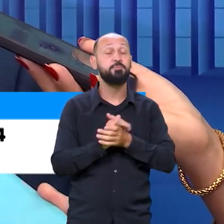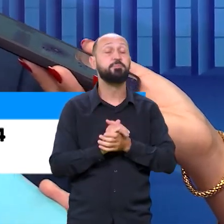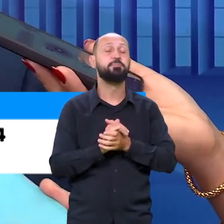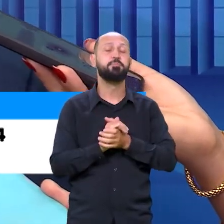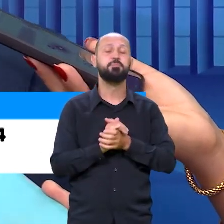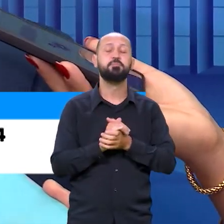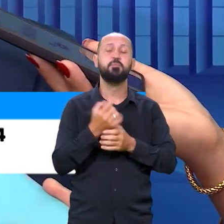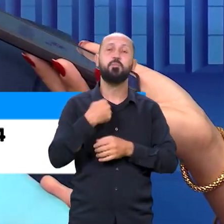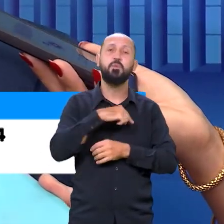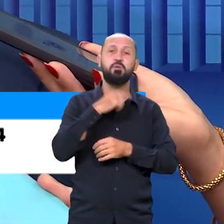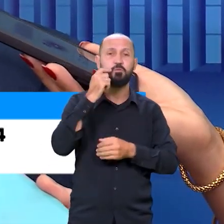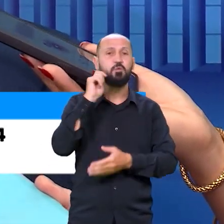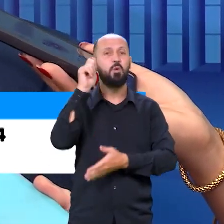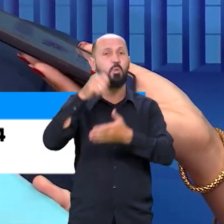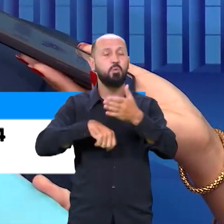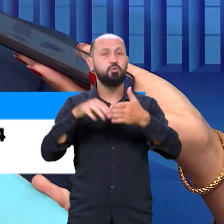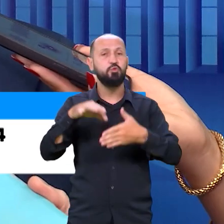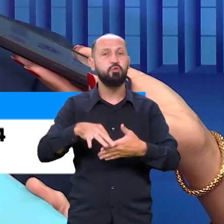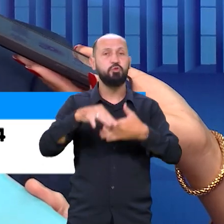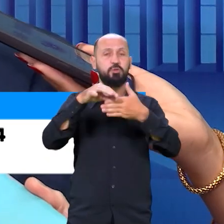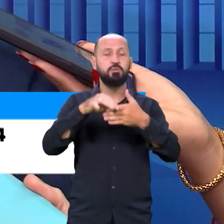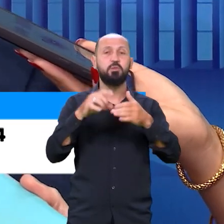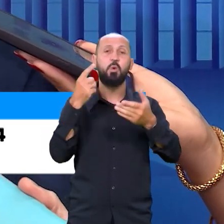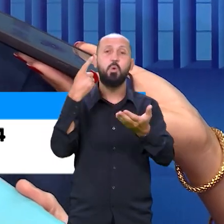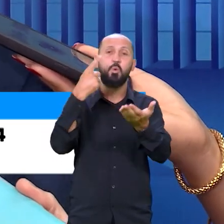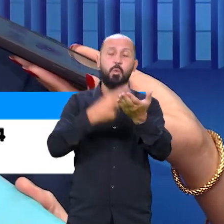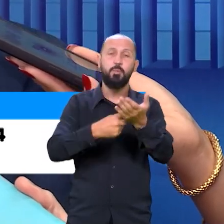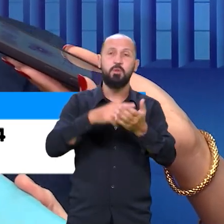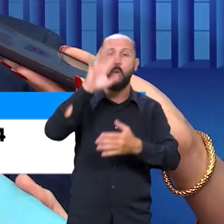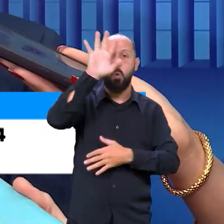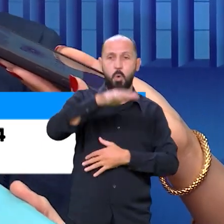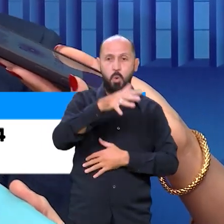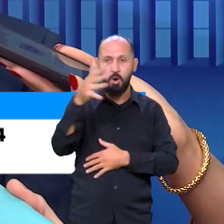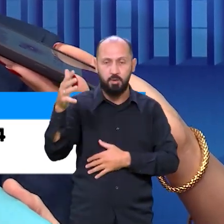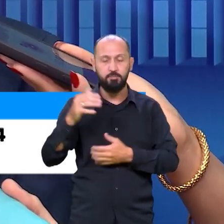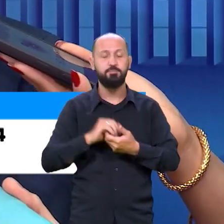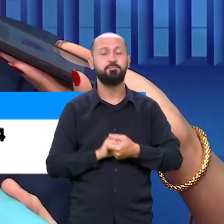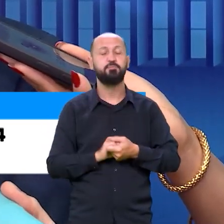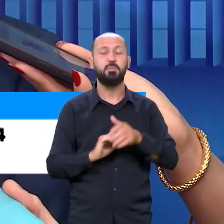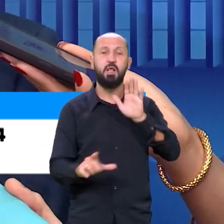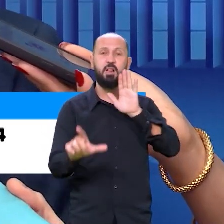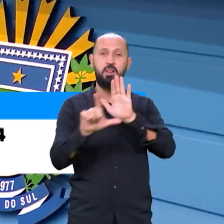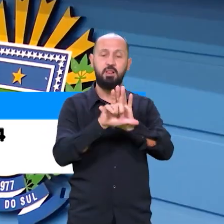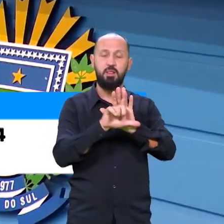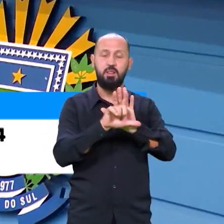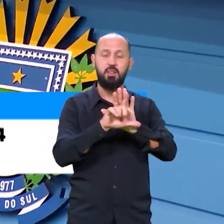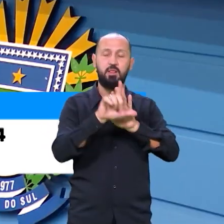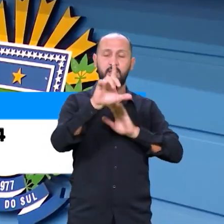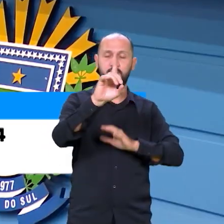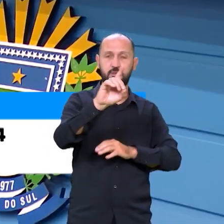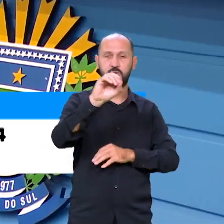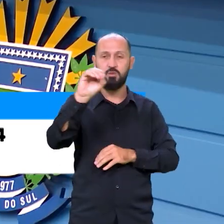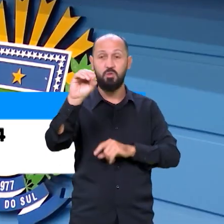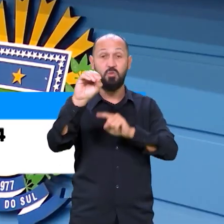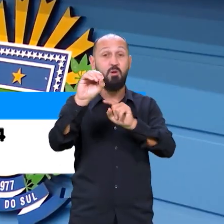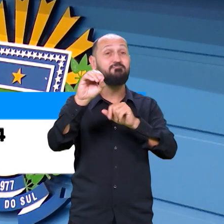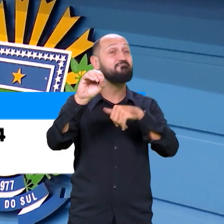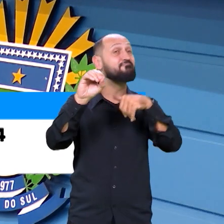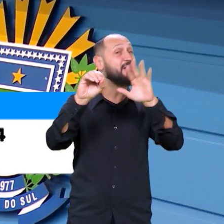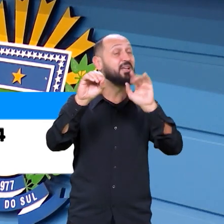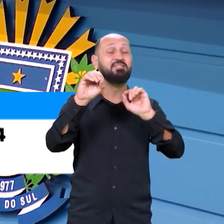dia de hoje e fizemos um acordo de liderança onde estabeleceu-se um calendário. A Lei de